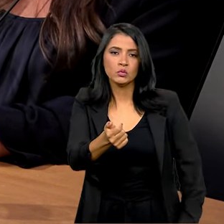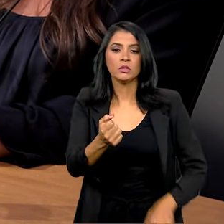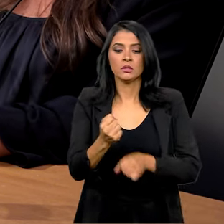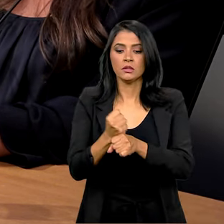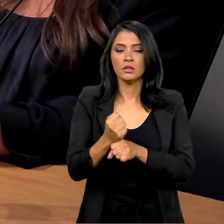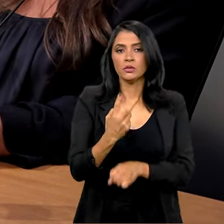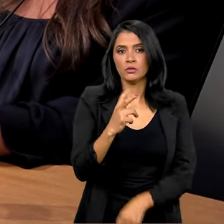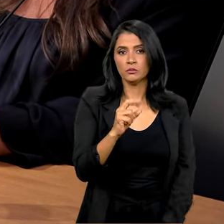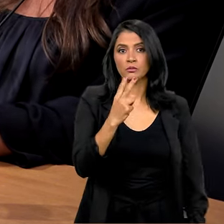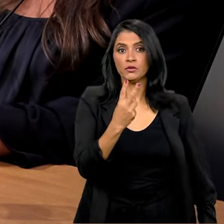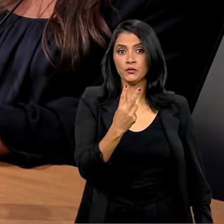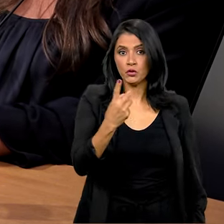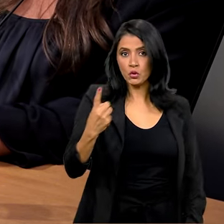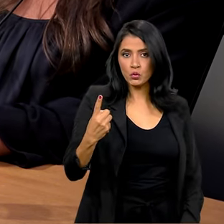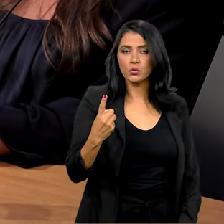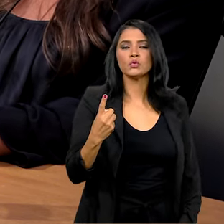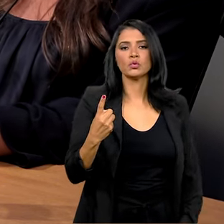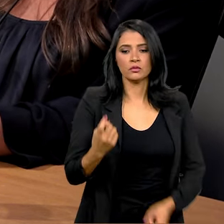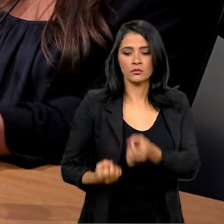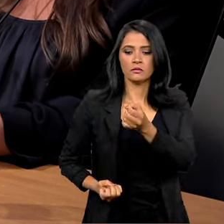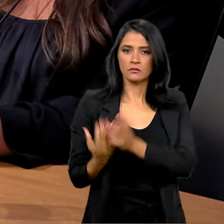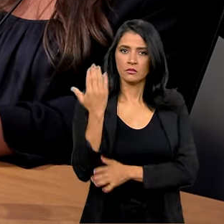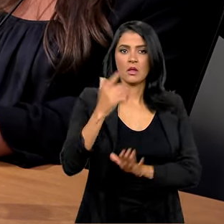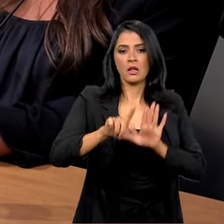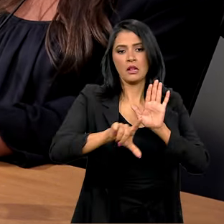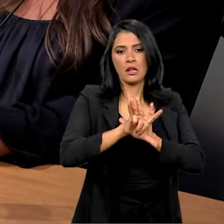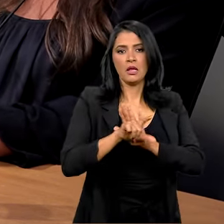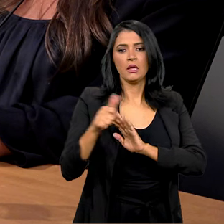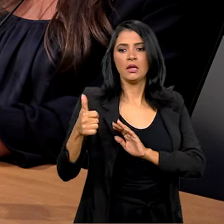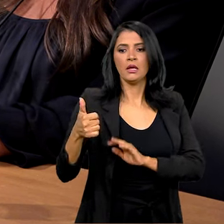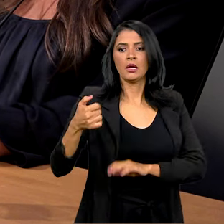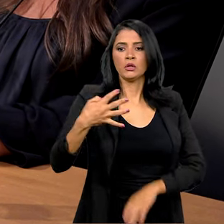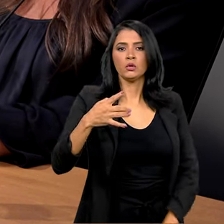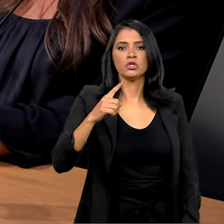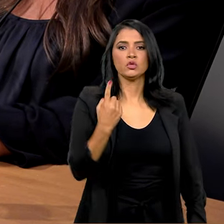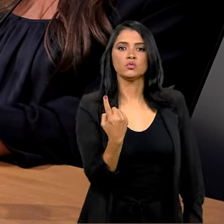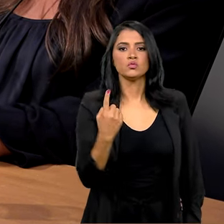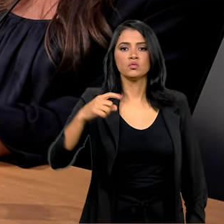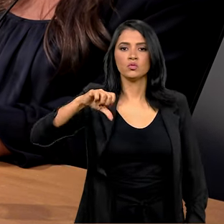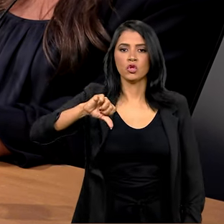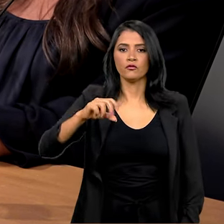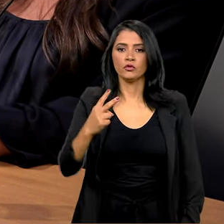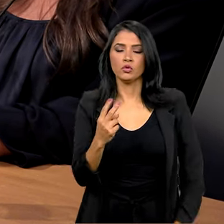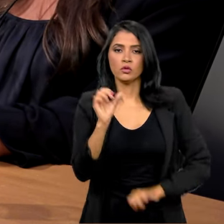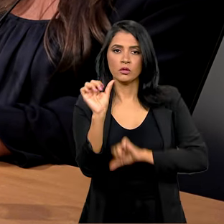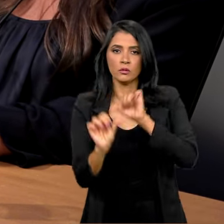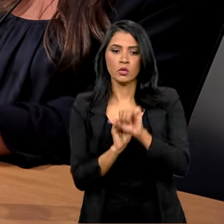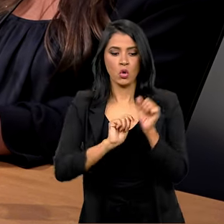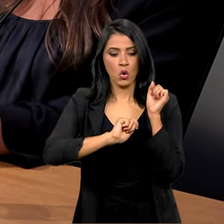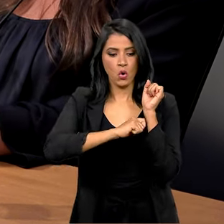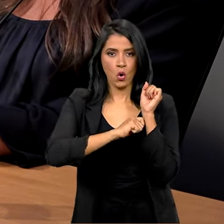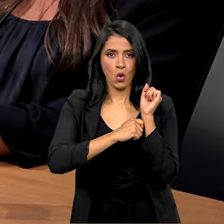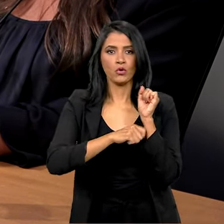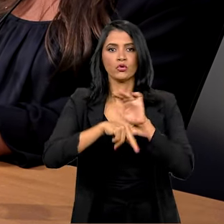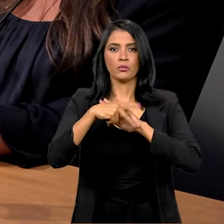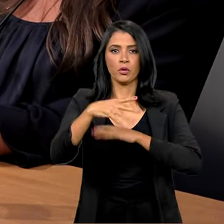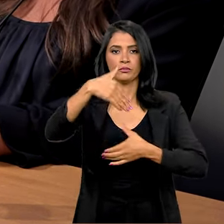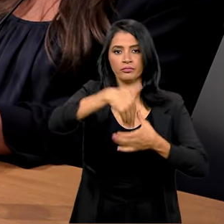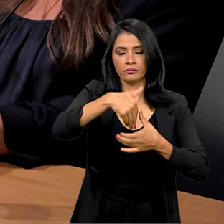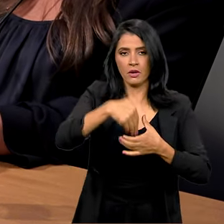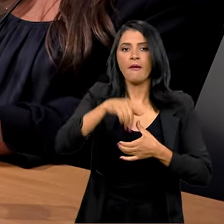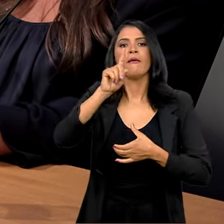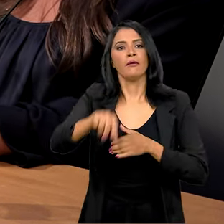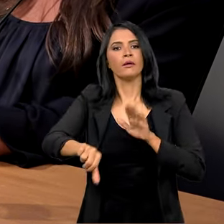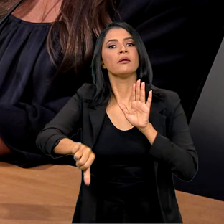em 2021 eh Nós criamos uma lei a lei 14192 que alterou o código eleitoral e